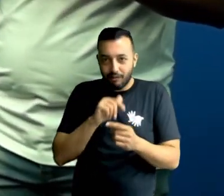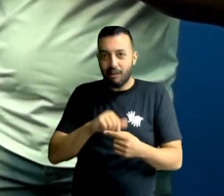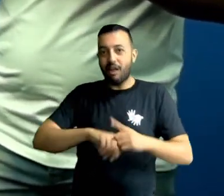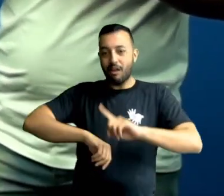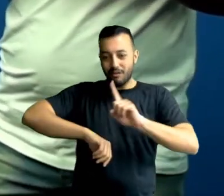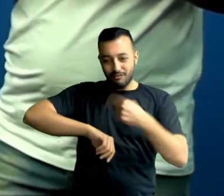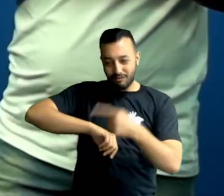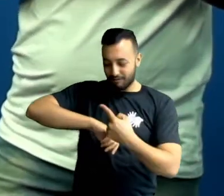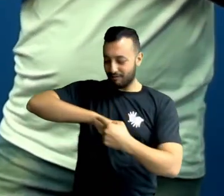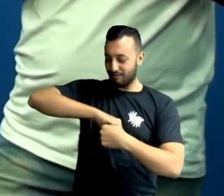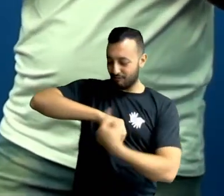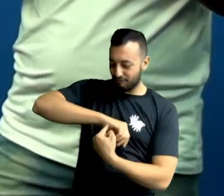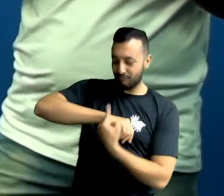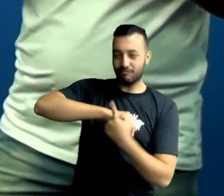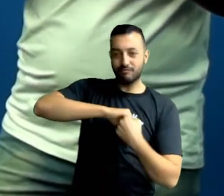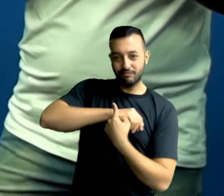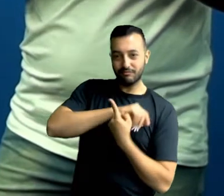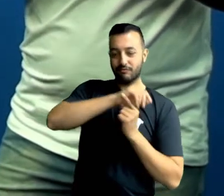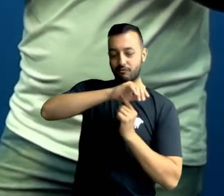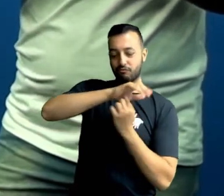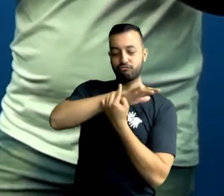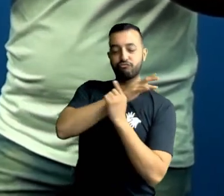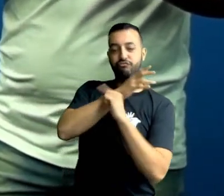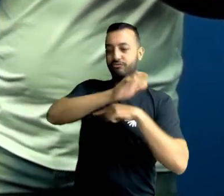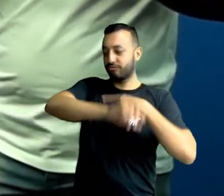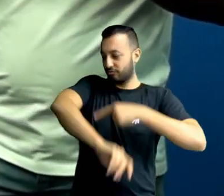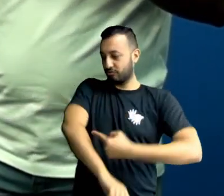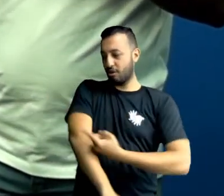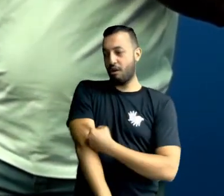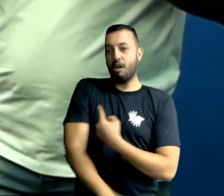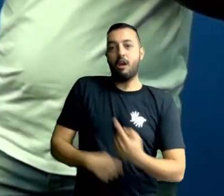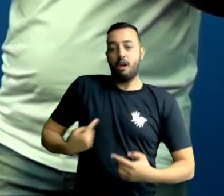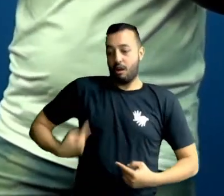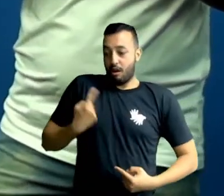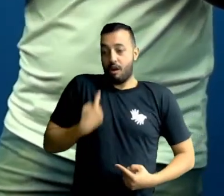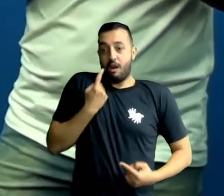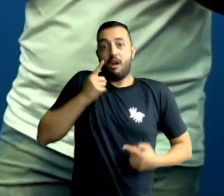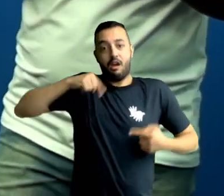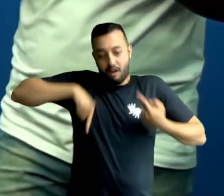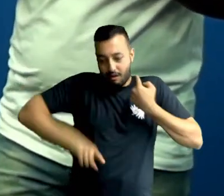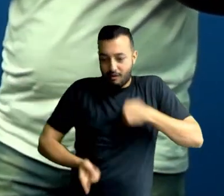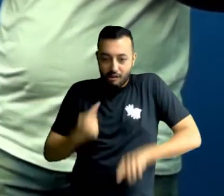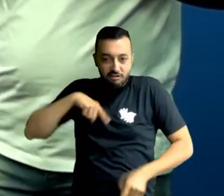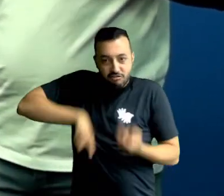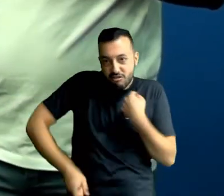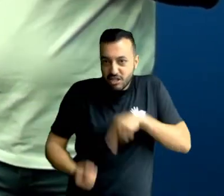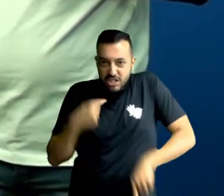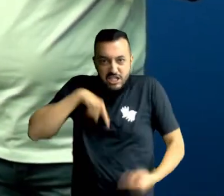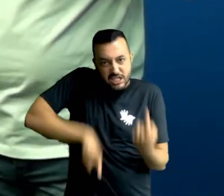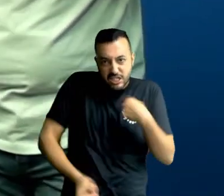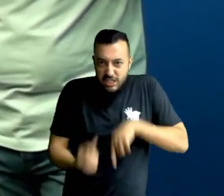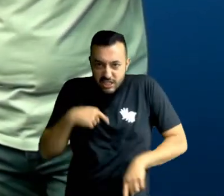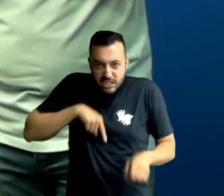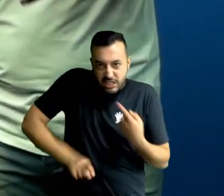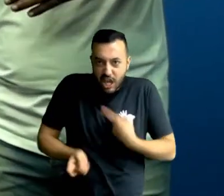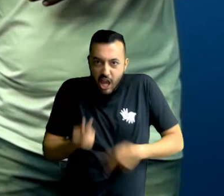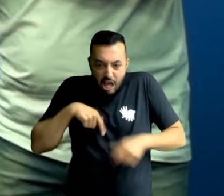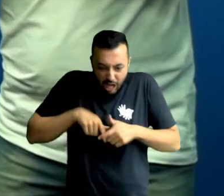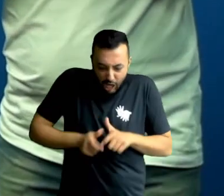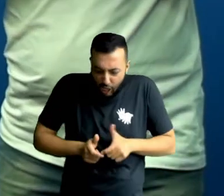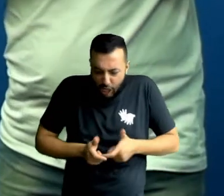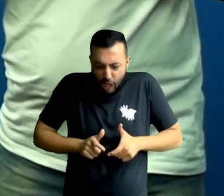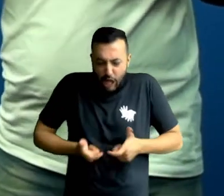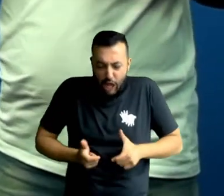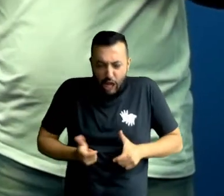sua pele e entra na sua corrente sanguínea. Quando assim que a leptospira entra na sua corrente sanguínea, ela vai se reproduzindo